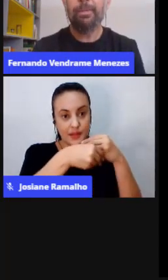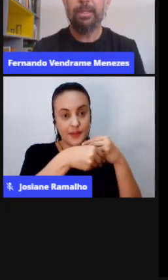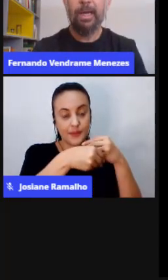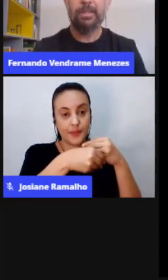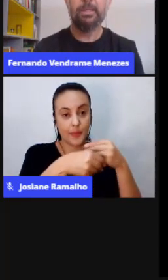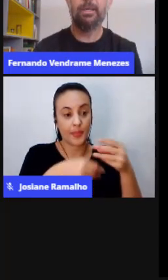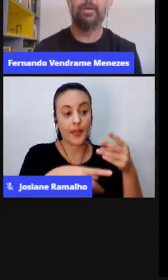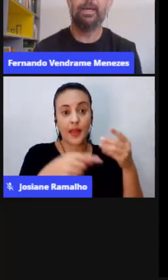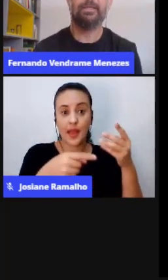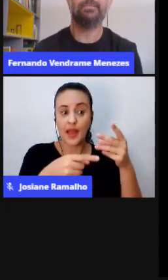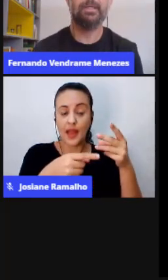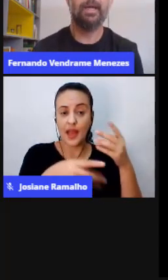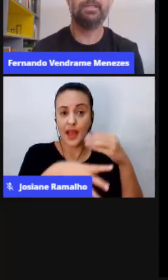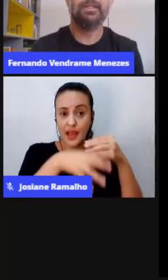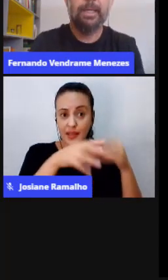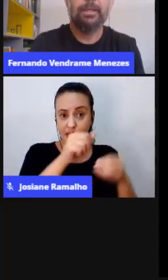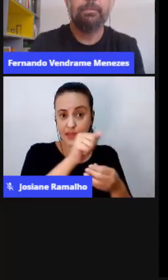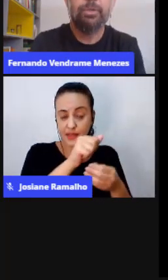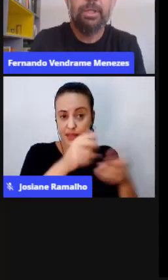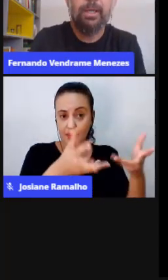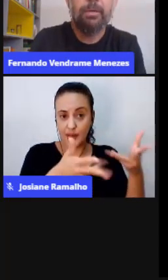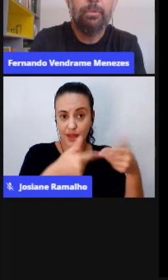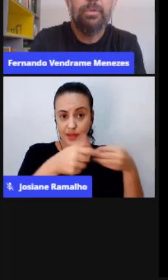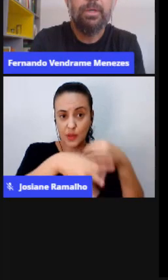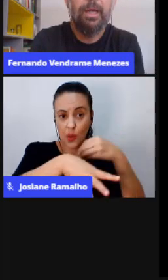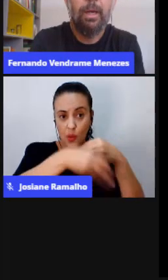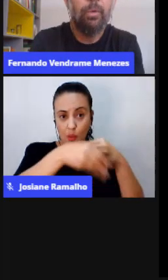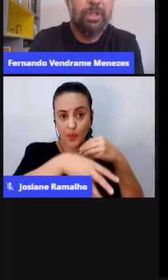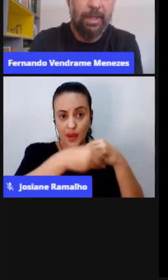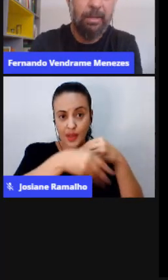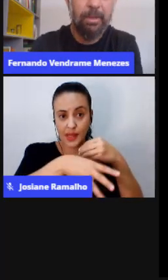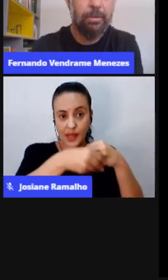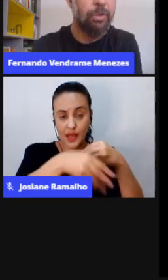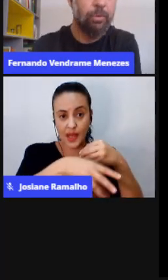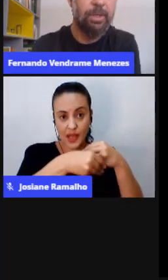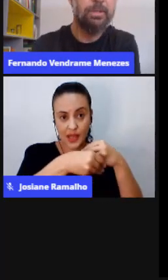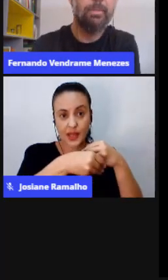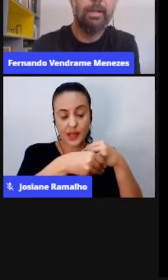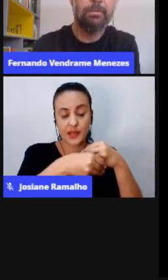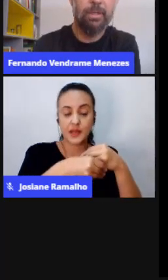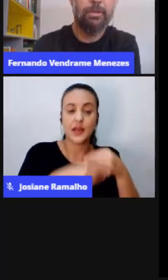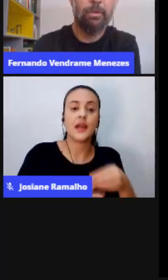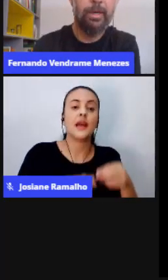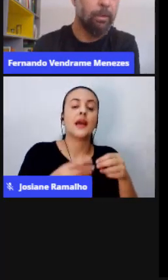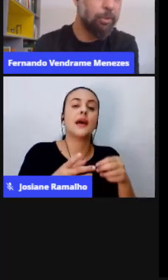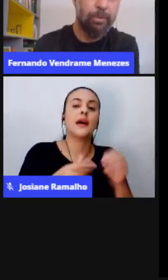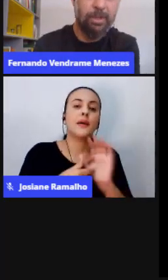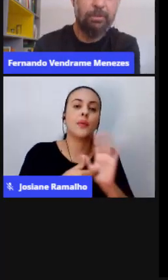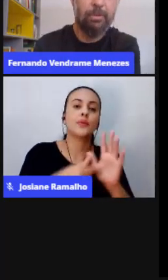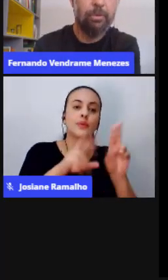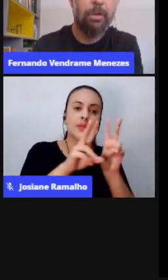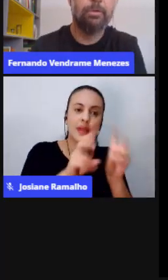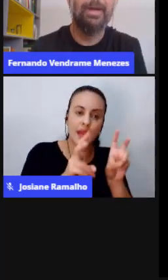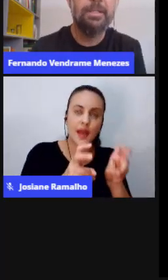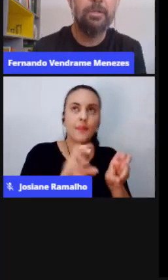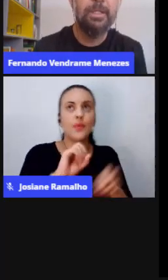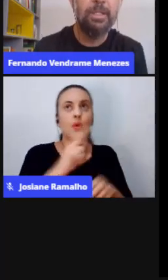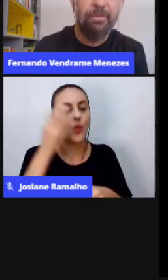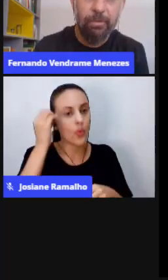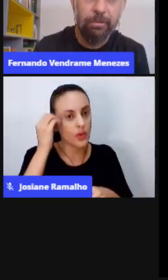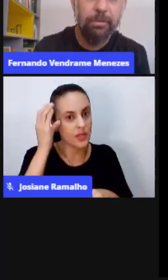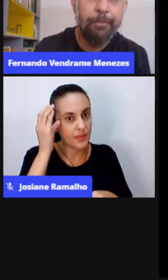habilidades complementares seriam aquelas habilidades que tratam de termos, ou de temas, ou de conhecimentos da história, ou de processos históricos